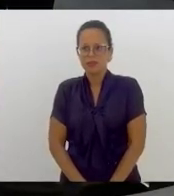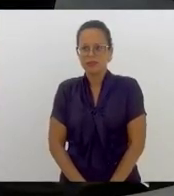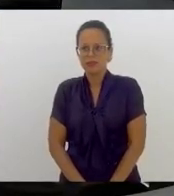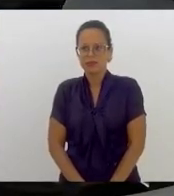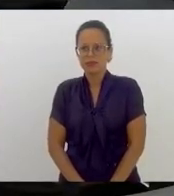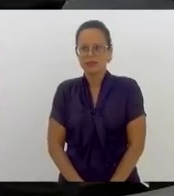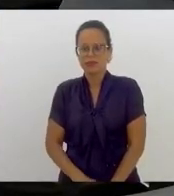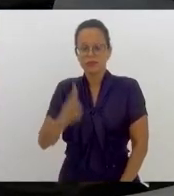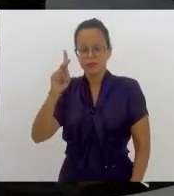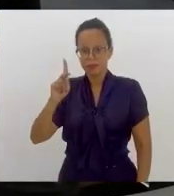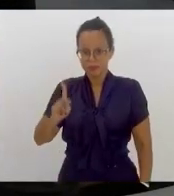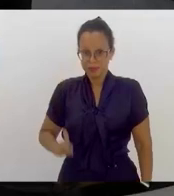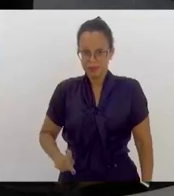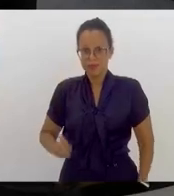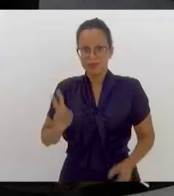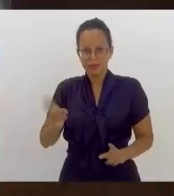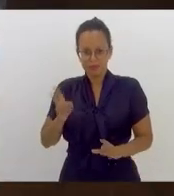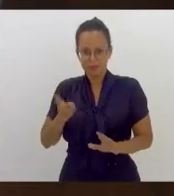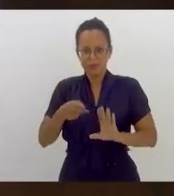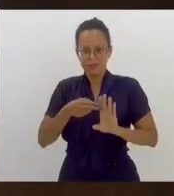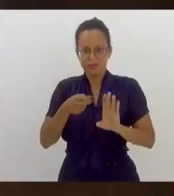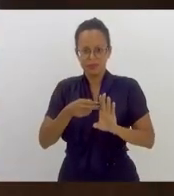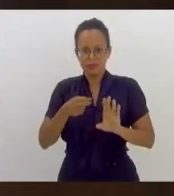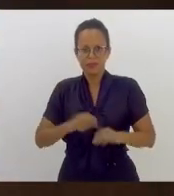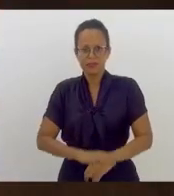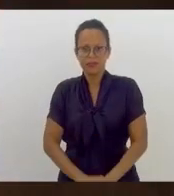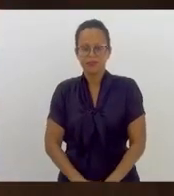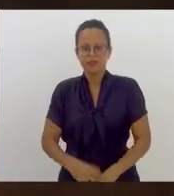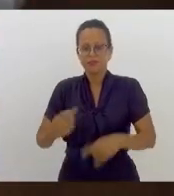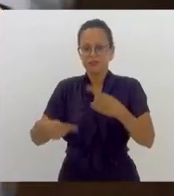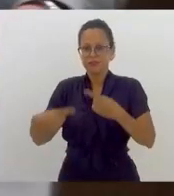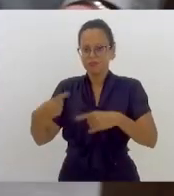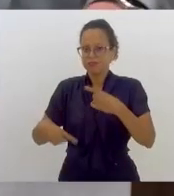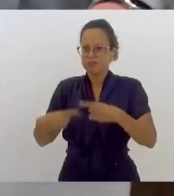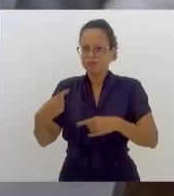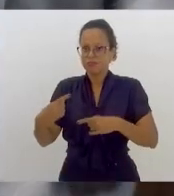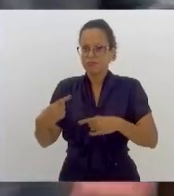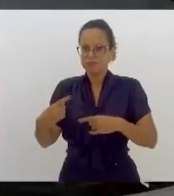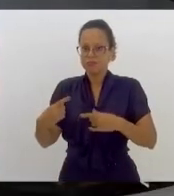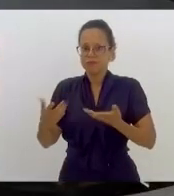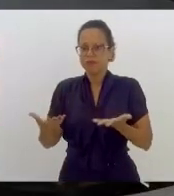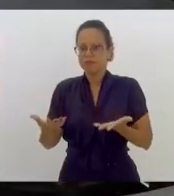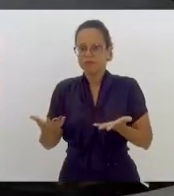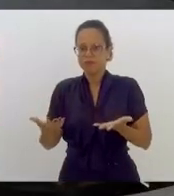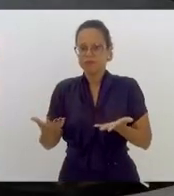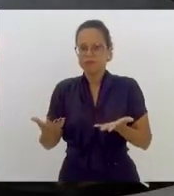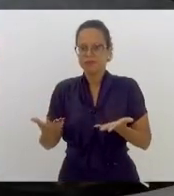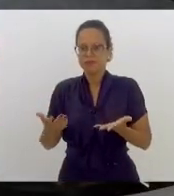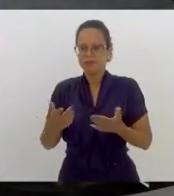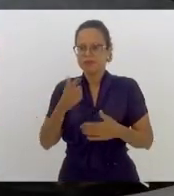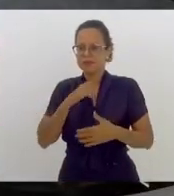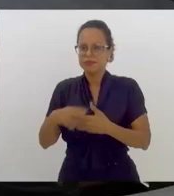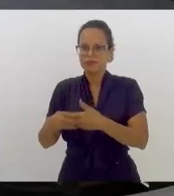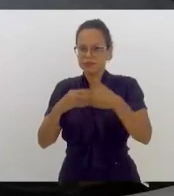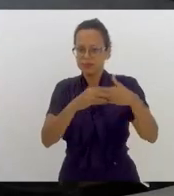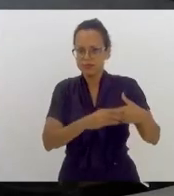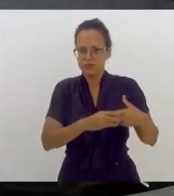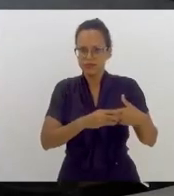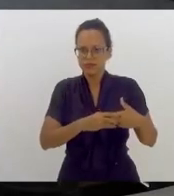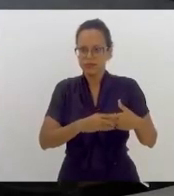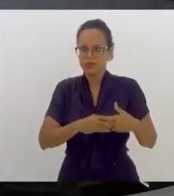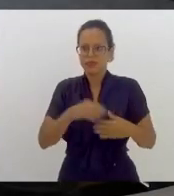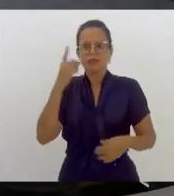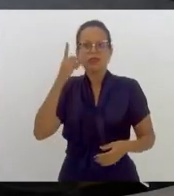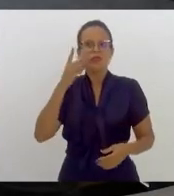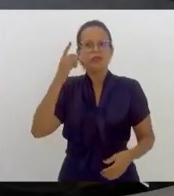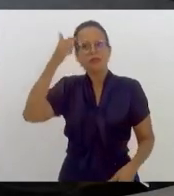Senhor presidente, pela manutenção do veto. Então, em discussão, não havendo que queira discutir, para encaminhar, deputado Luiz, por